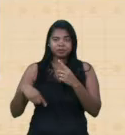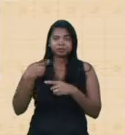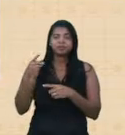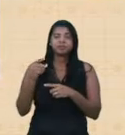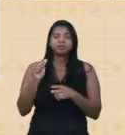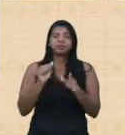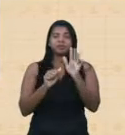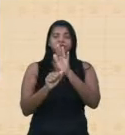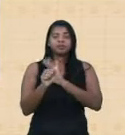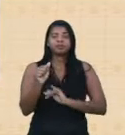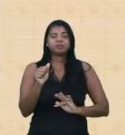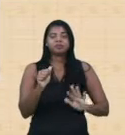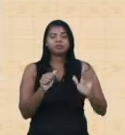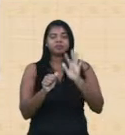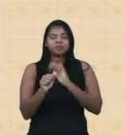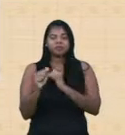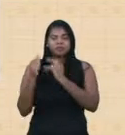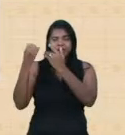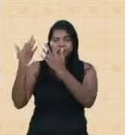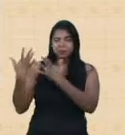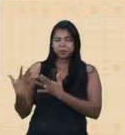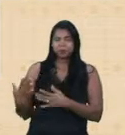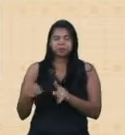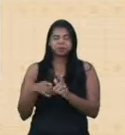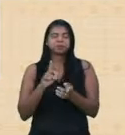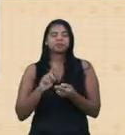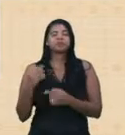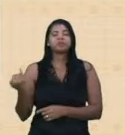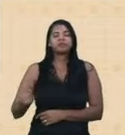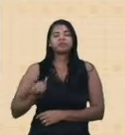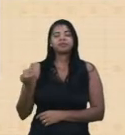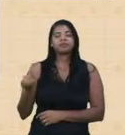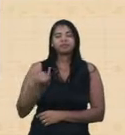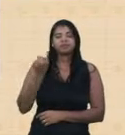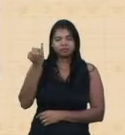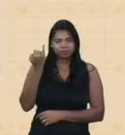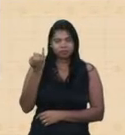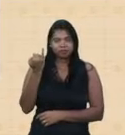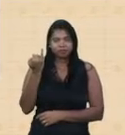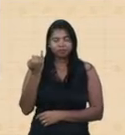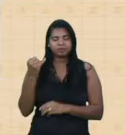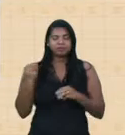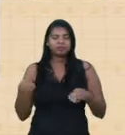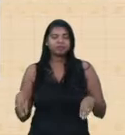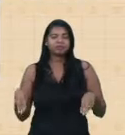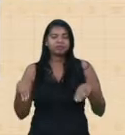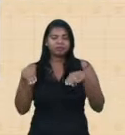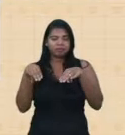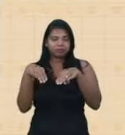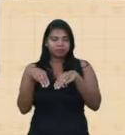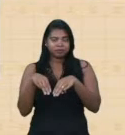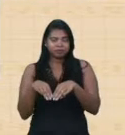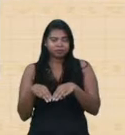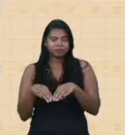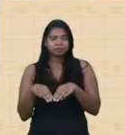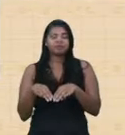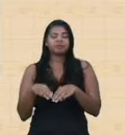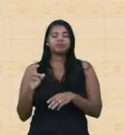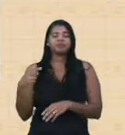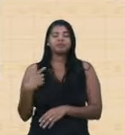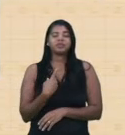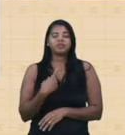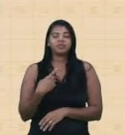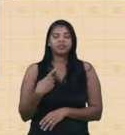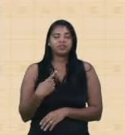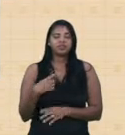magnético natural, que já eu vou falar sobre isso aí, a importância desse campo magnético. De maneira que nós temos a Terra dividida